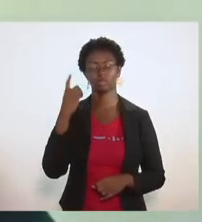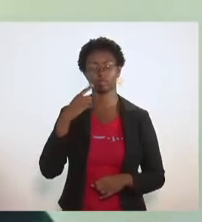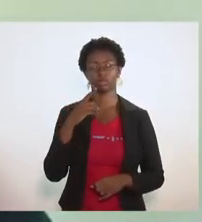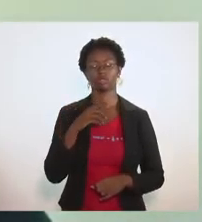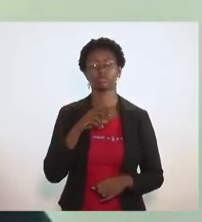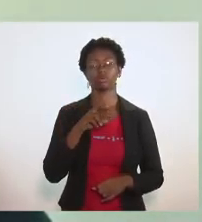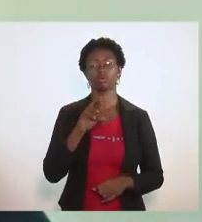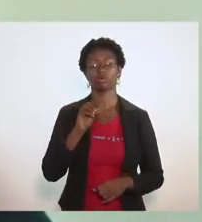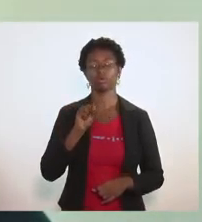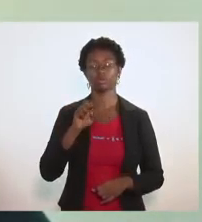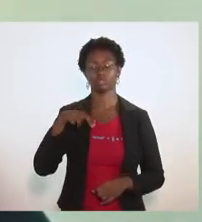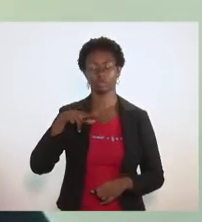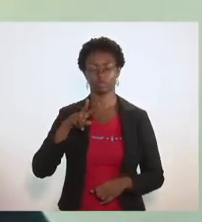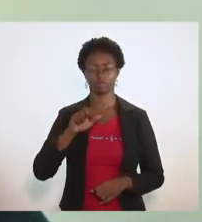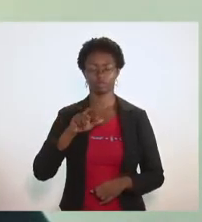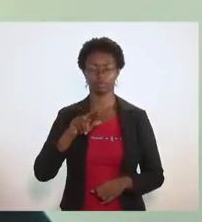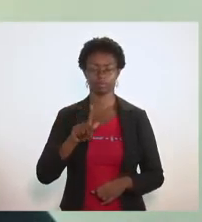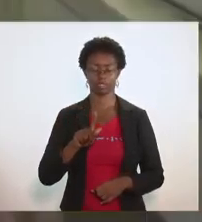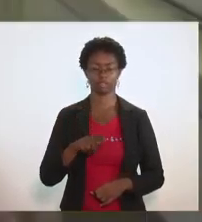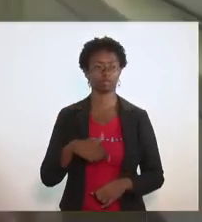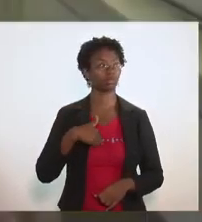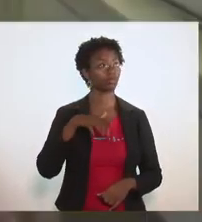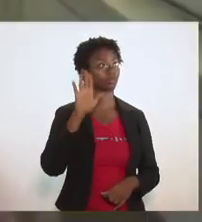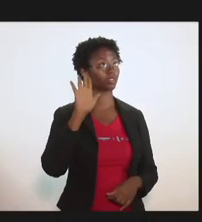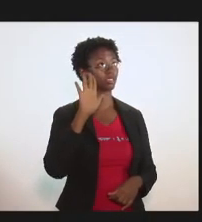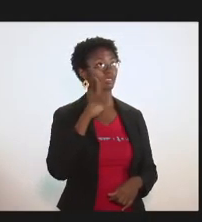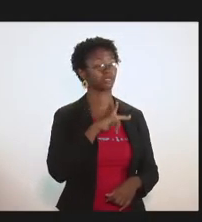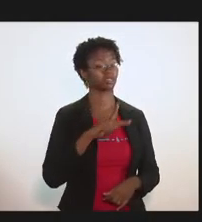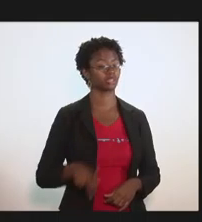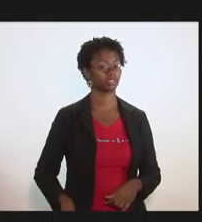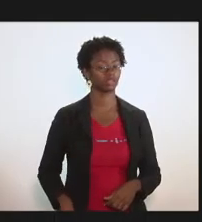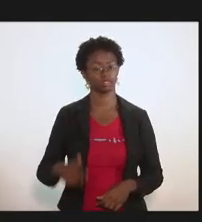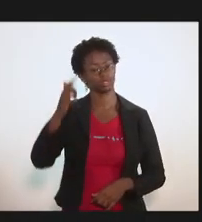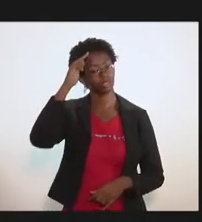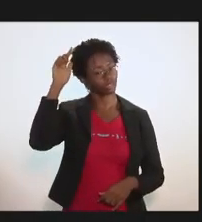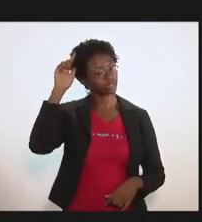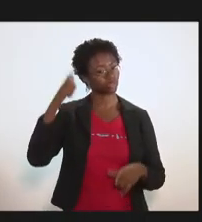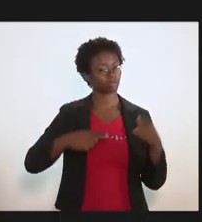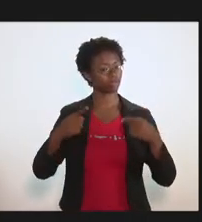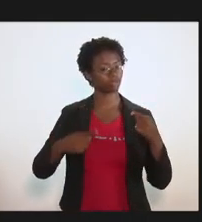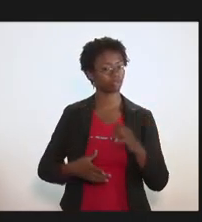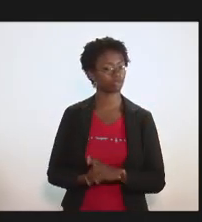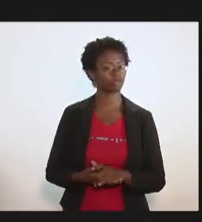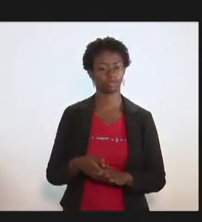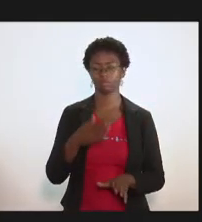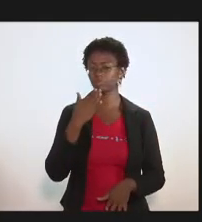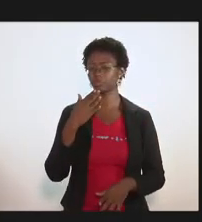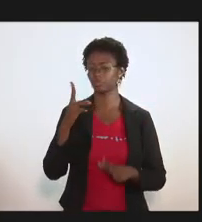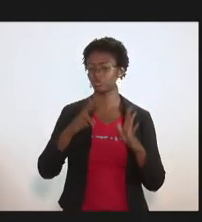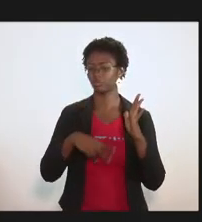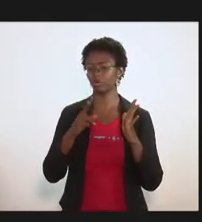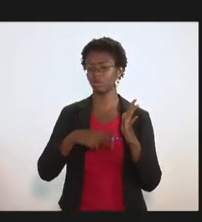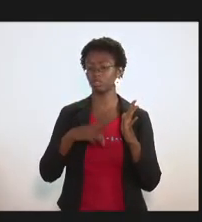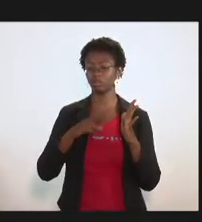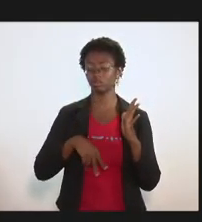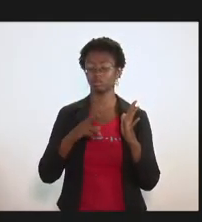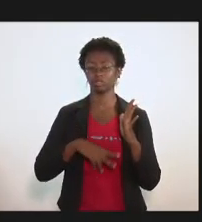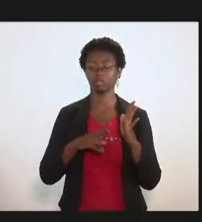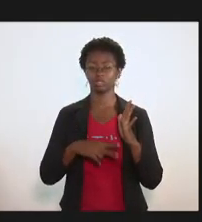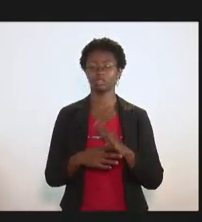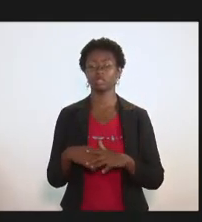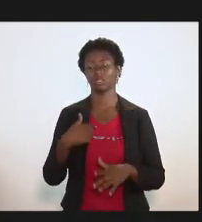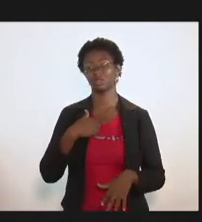visto. Concedido o pedido de visto 35 da pauta para o deputado Luiz Paulo. 36, projeto de lei 900